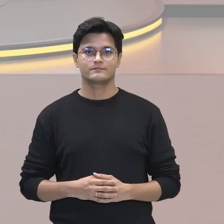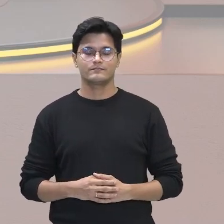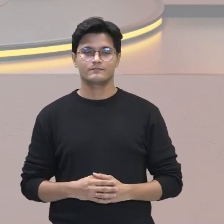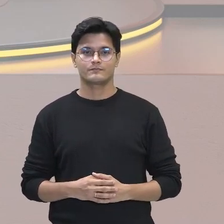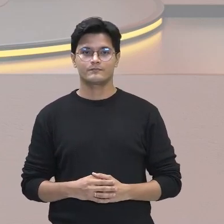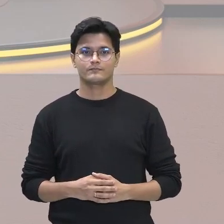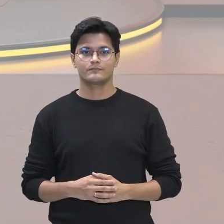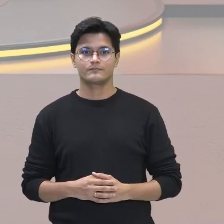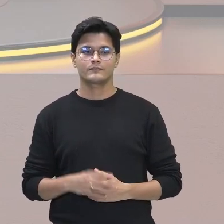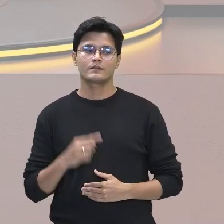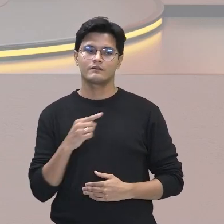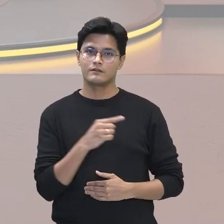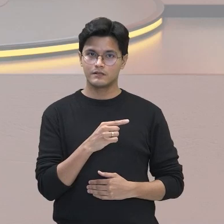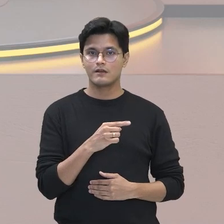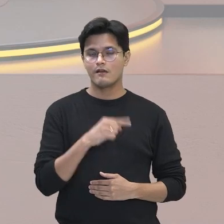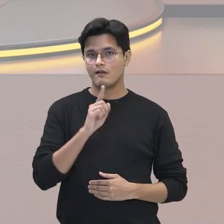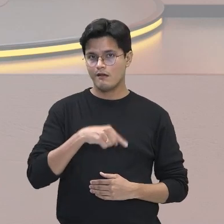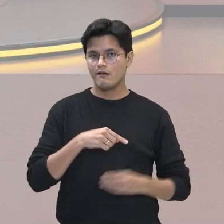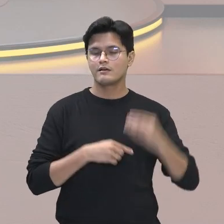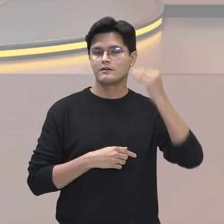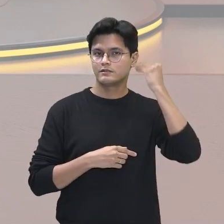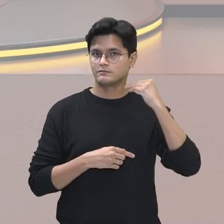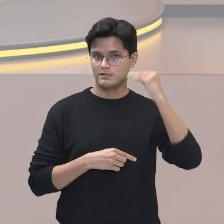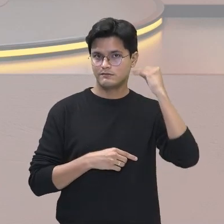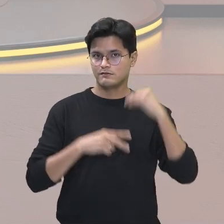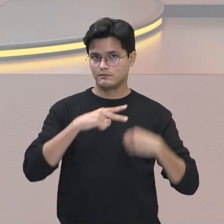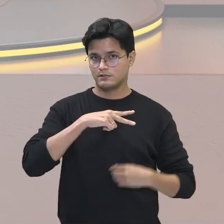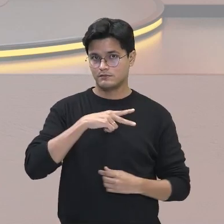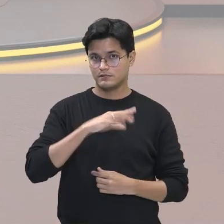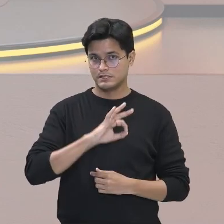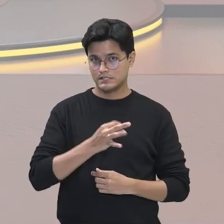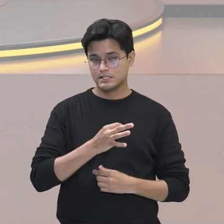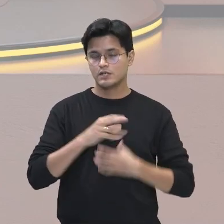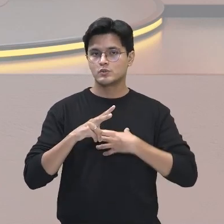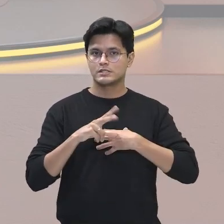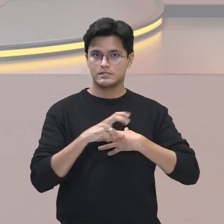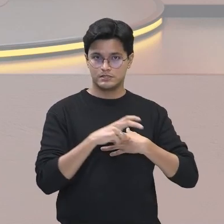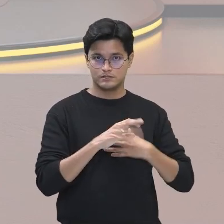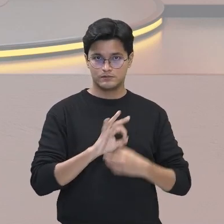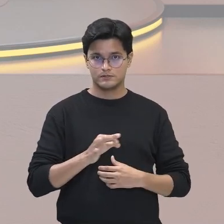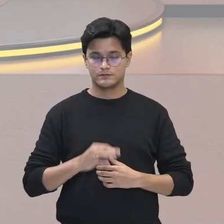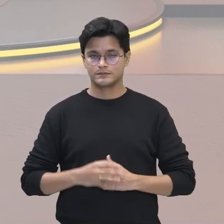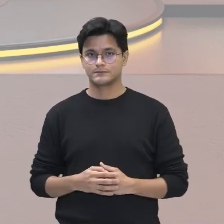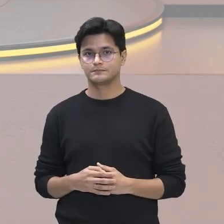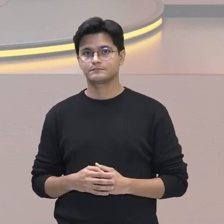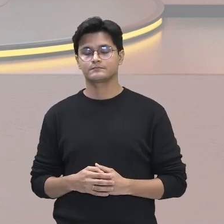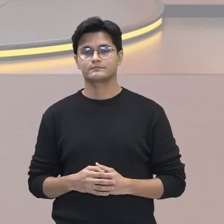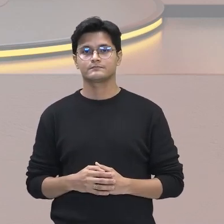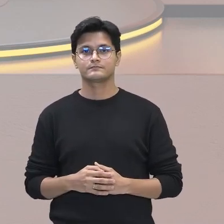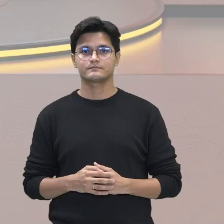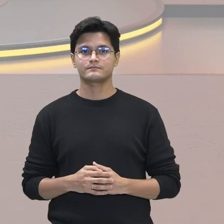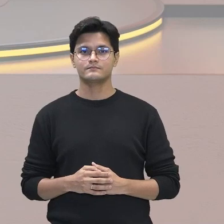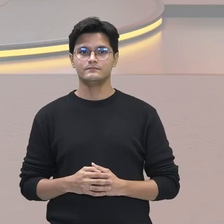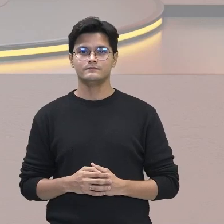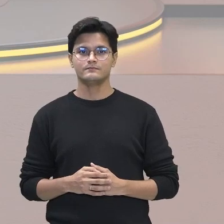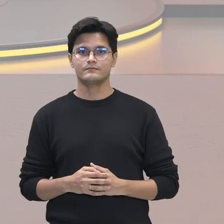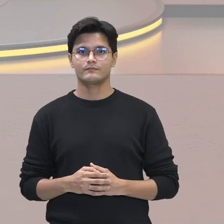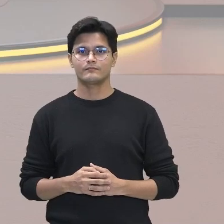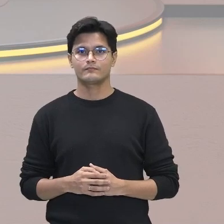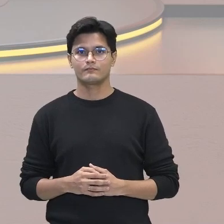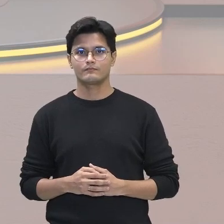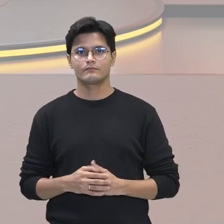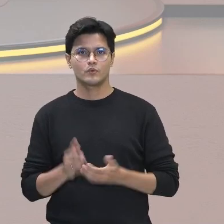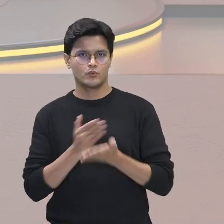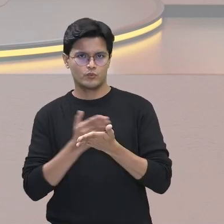que é o quê? A nossa experiência, tá certo? Os nossos sentidos, então. Ponto. Muito bem. Começamos a entender